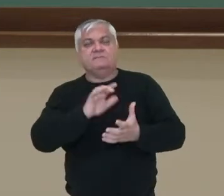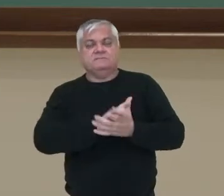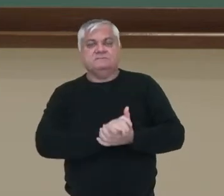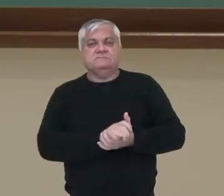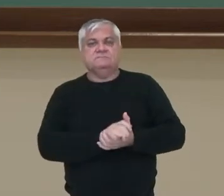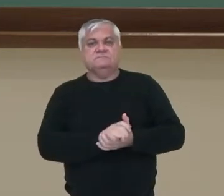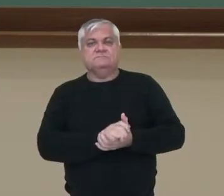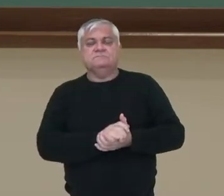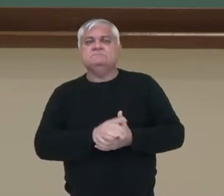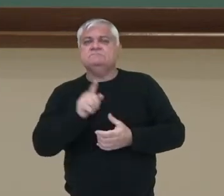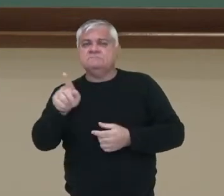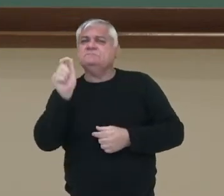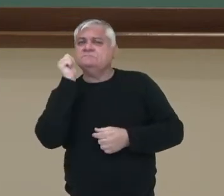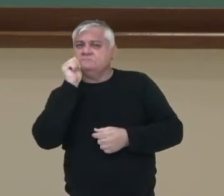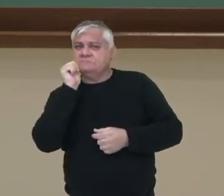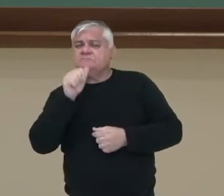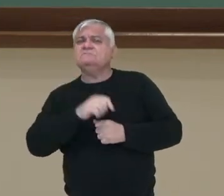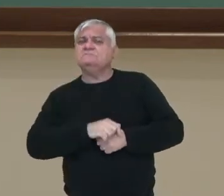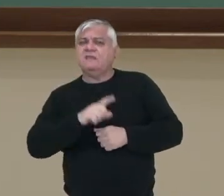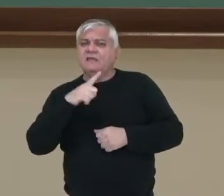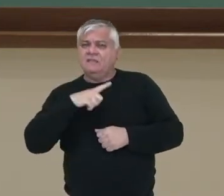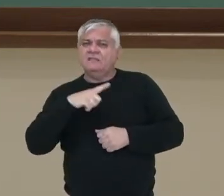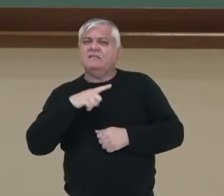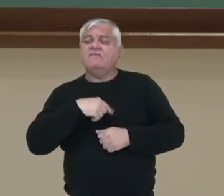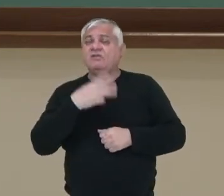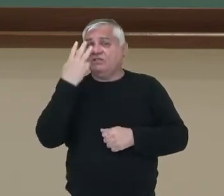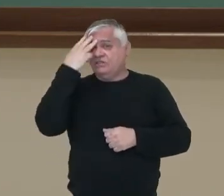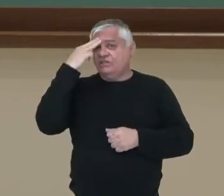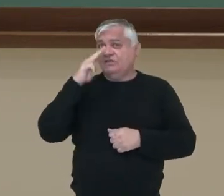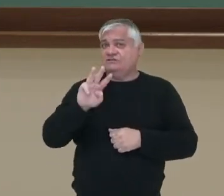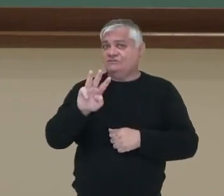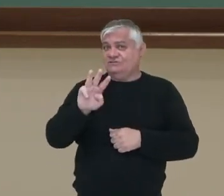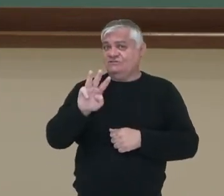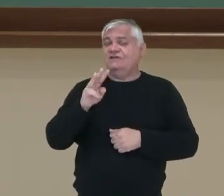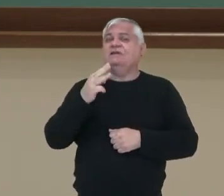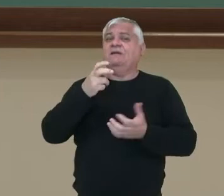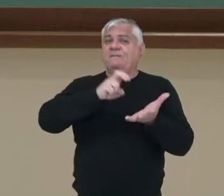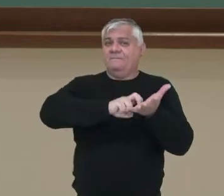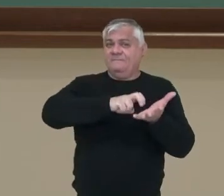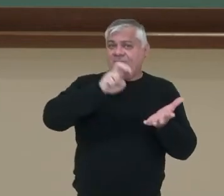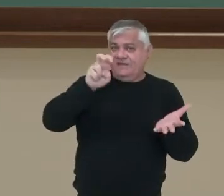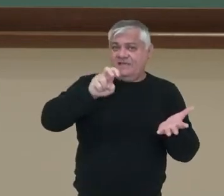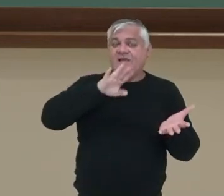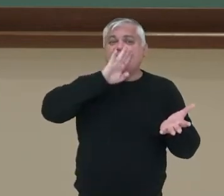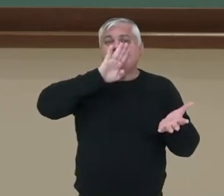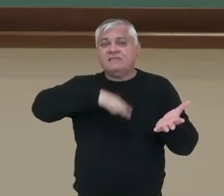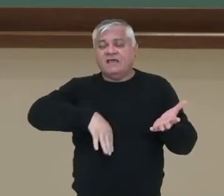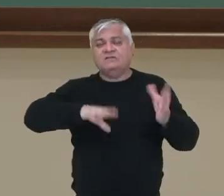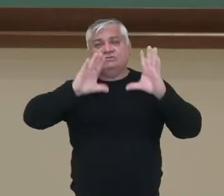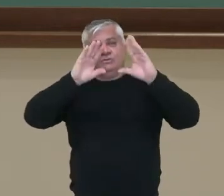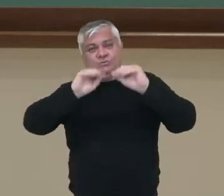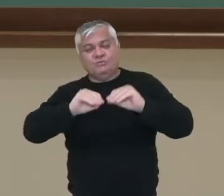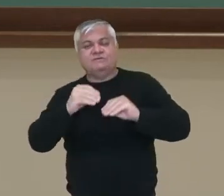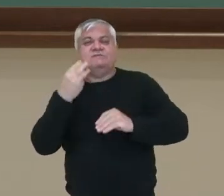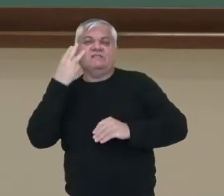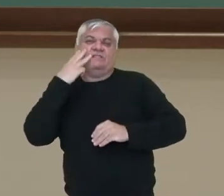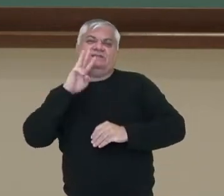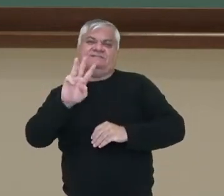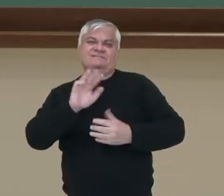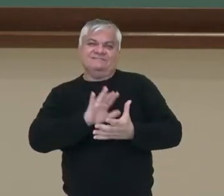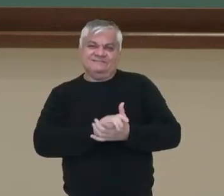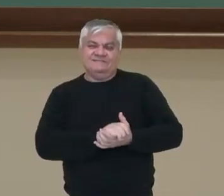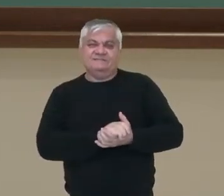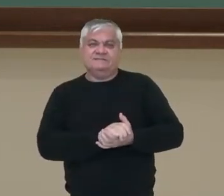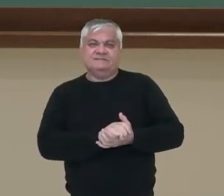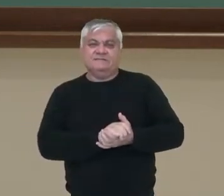No caso dela, foram feitas medições, né, aferições, manhã, tarde e noite durante 3 dias. Então, para de fato a